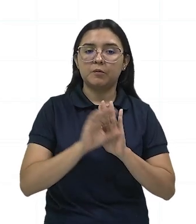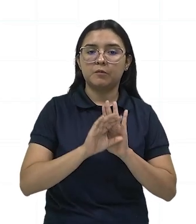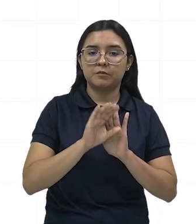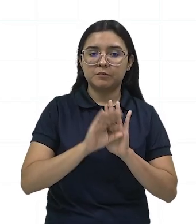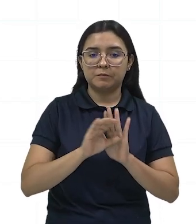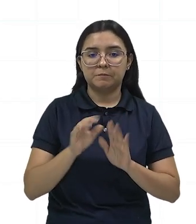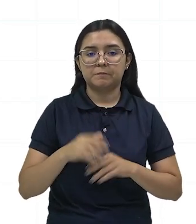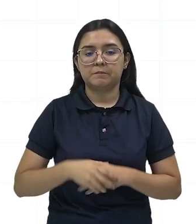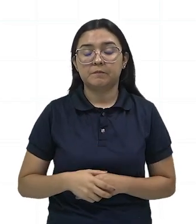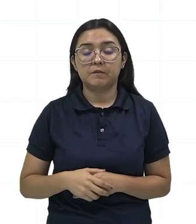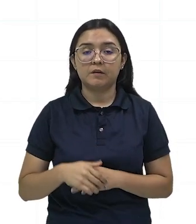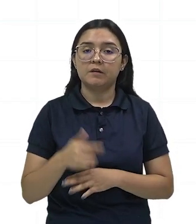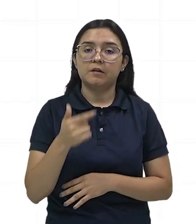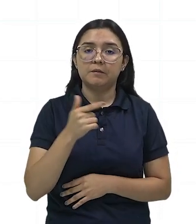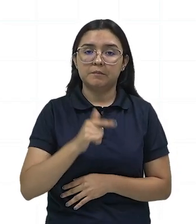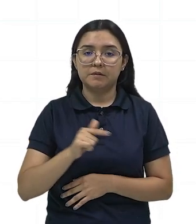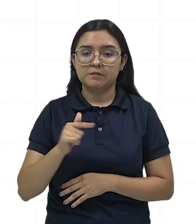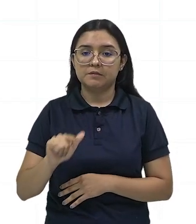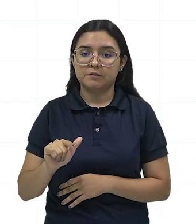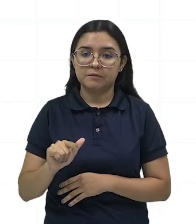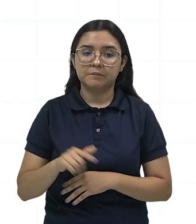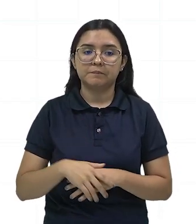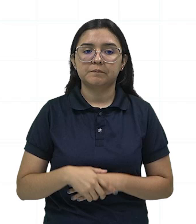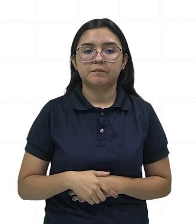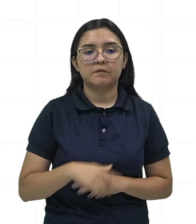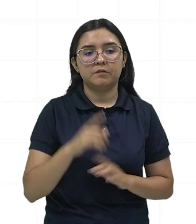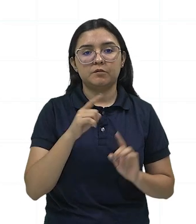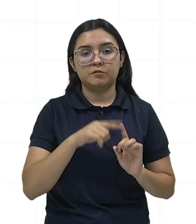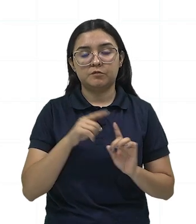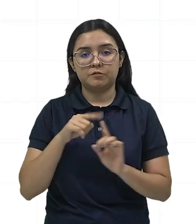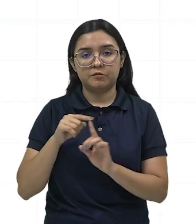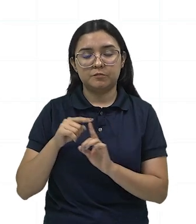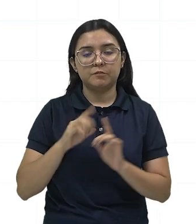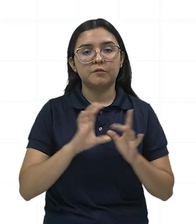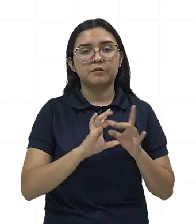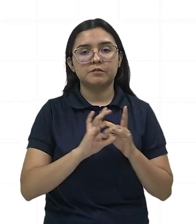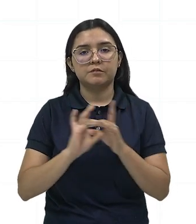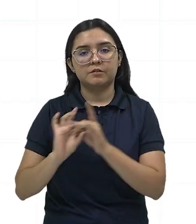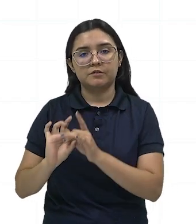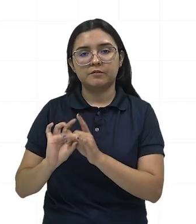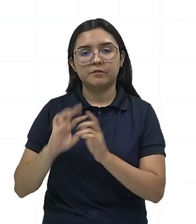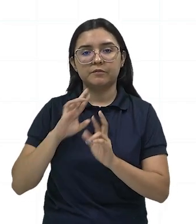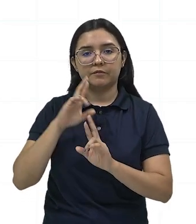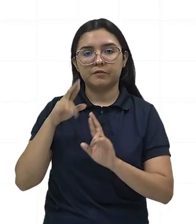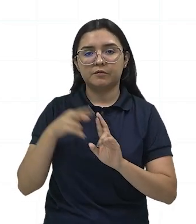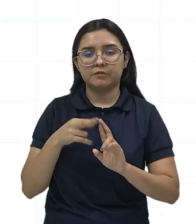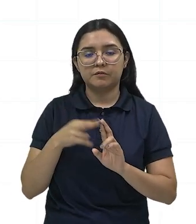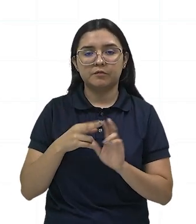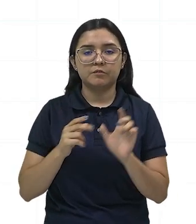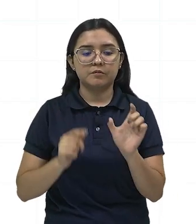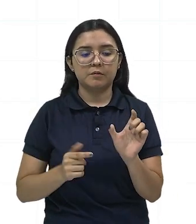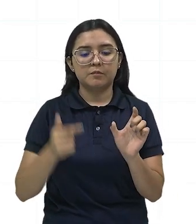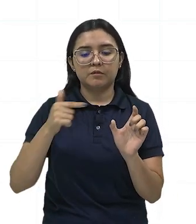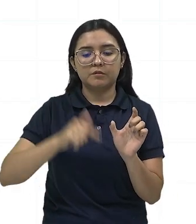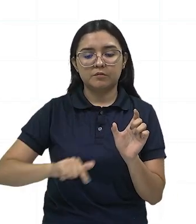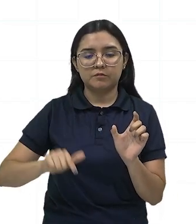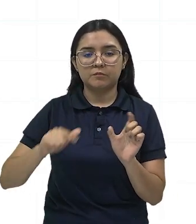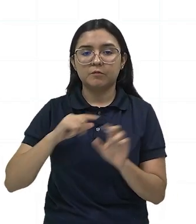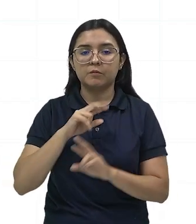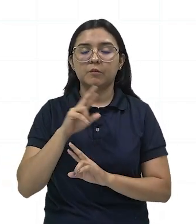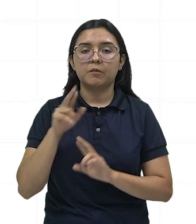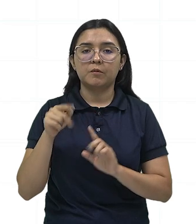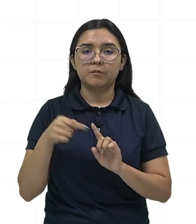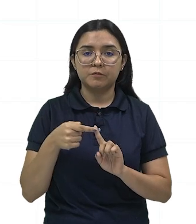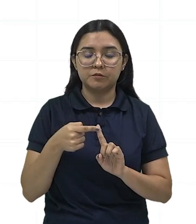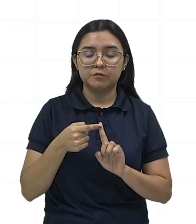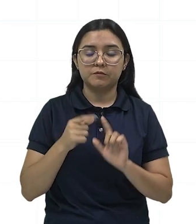a repetição ou reiteração é um tipo de coesão referencial em que um termo é repetido no texto com o